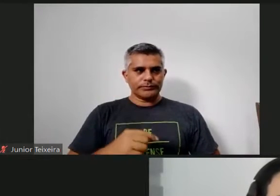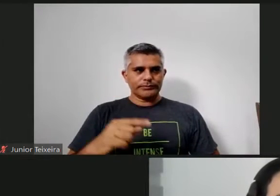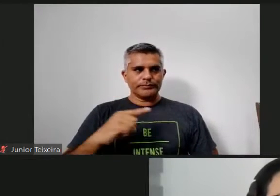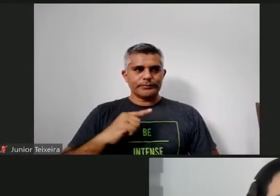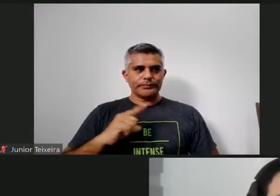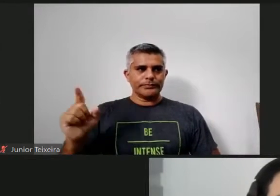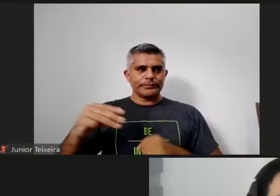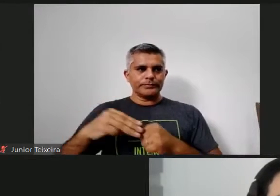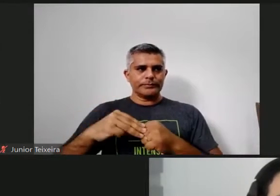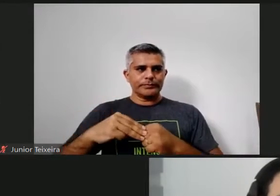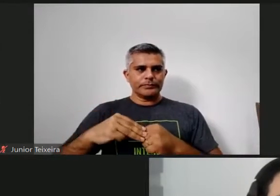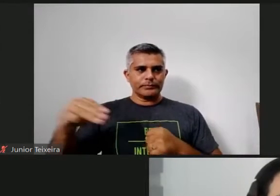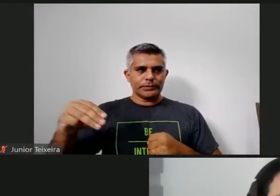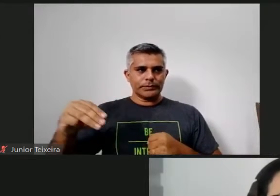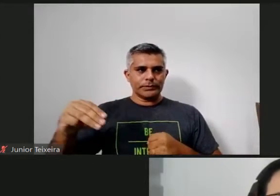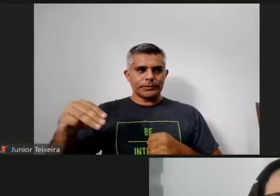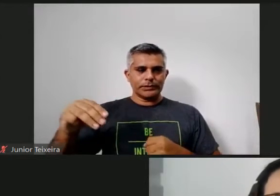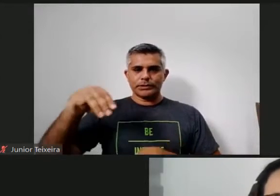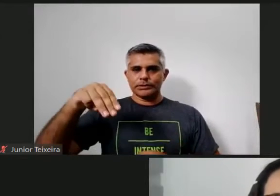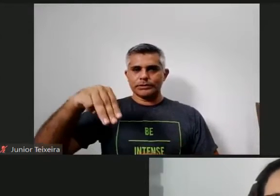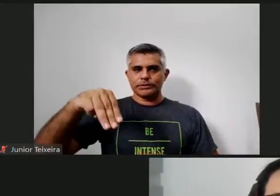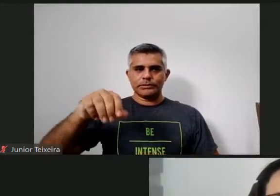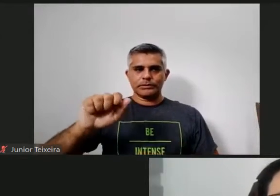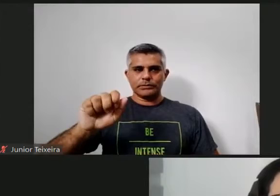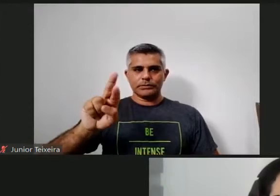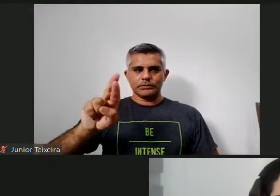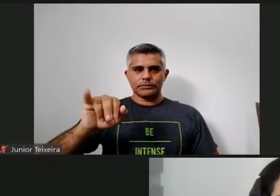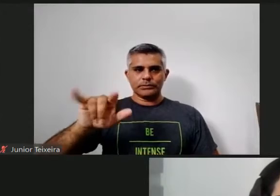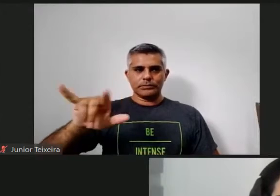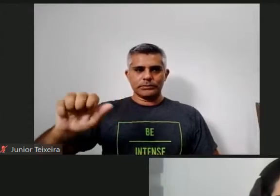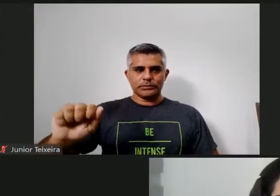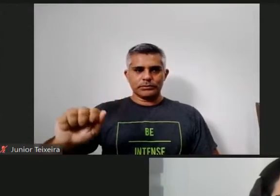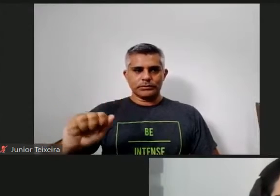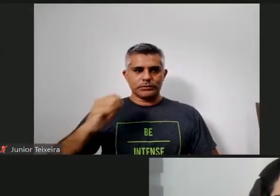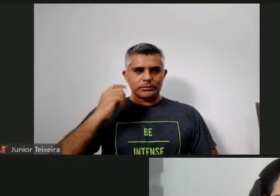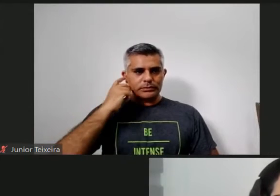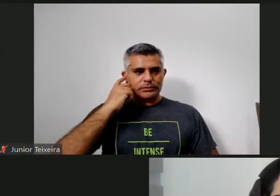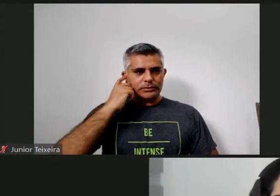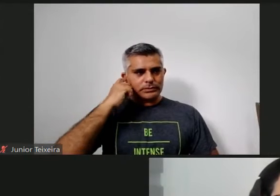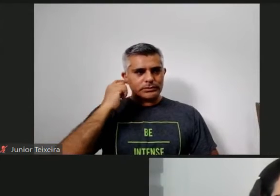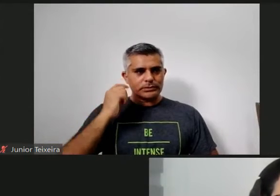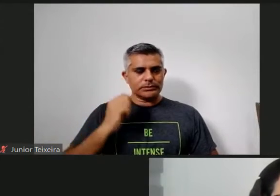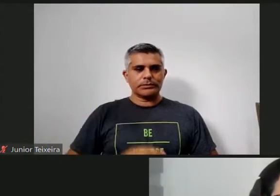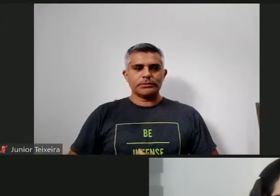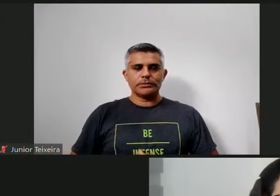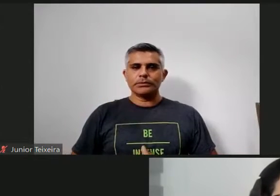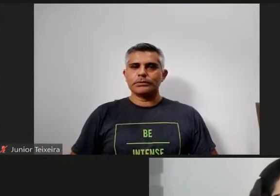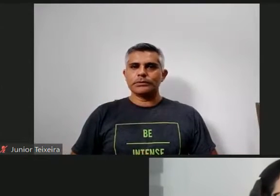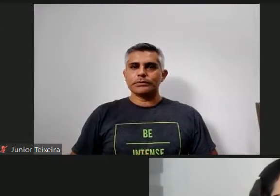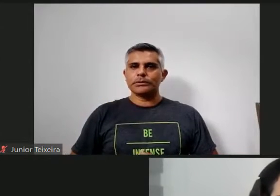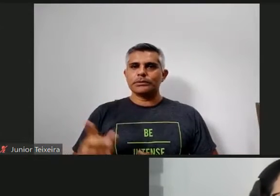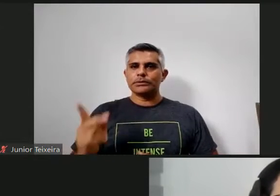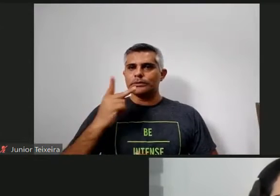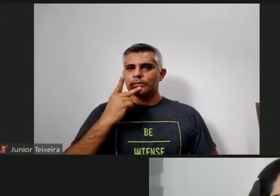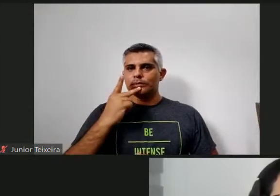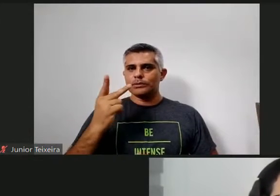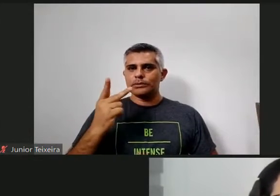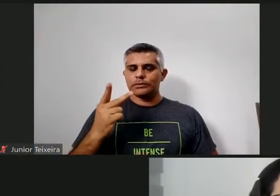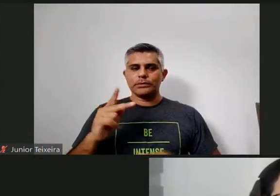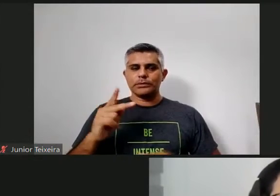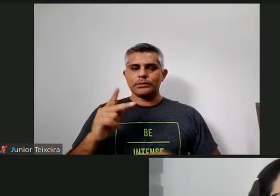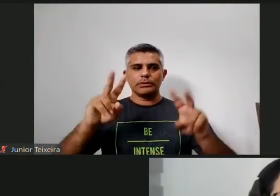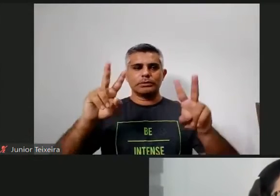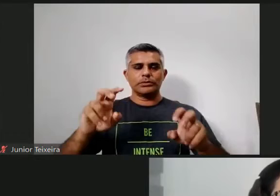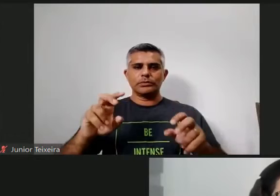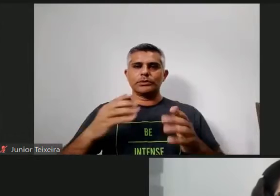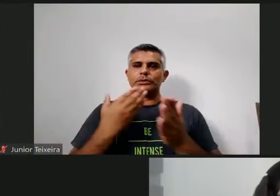em estudos da tradução no programa de pós-graduação em estudos da tradução na Universidade